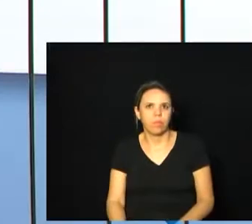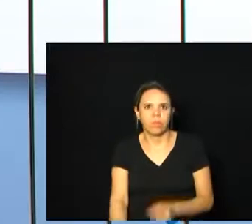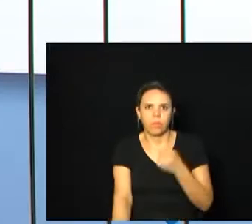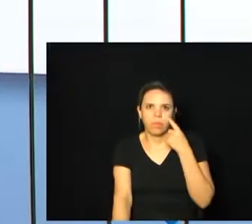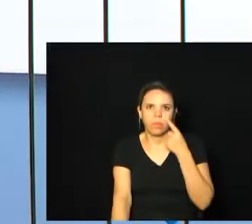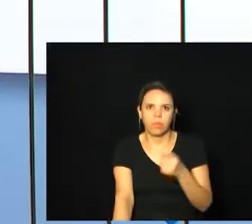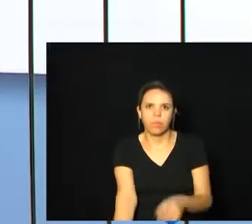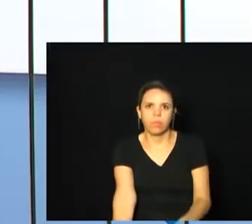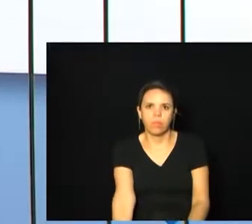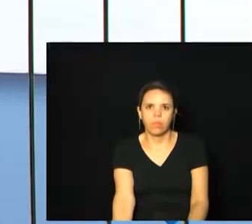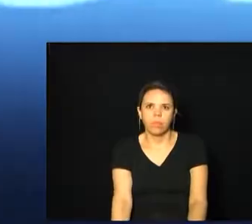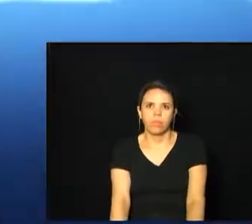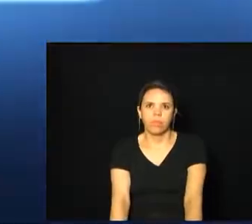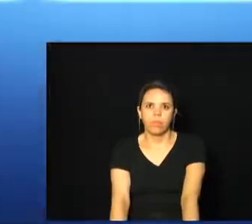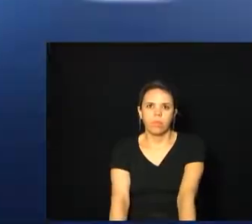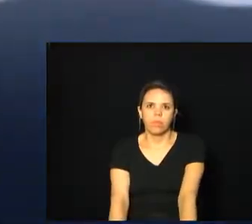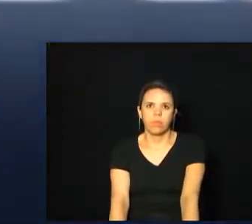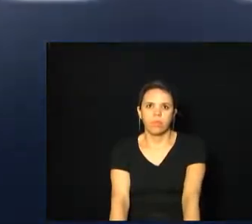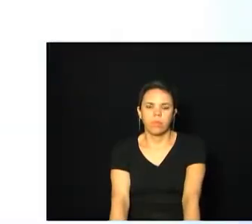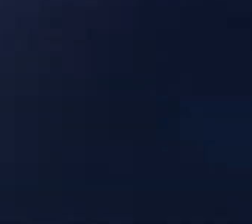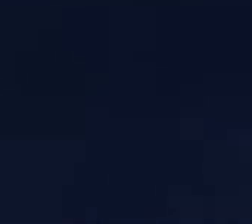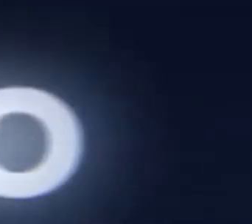Confira.